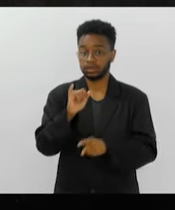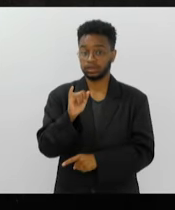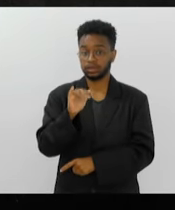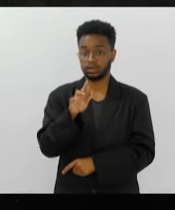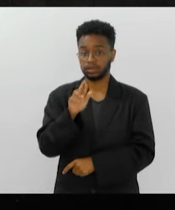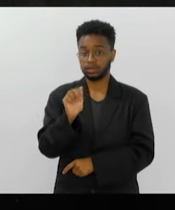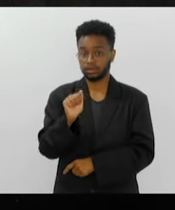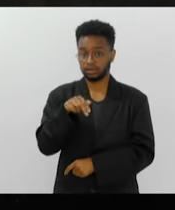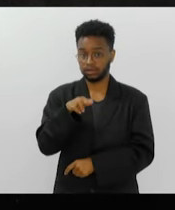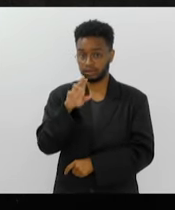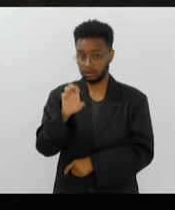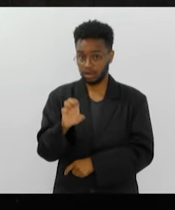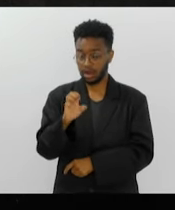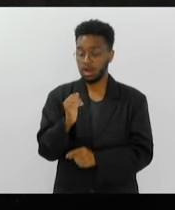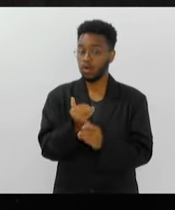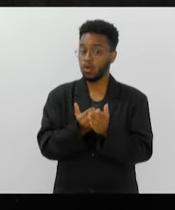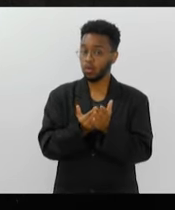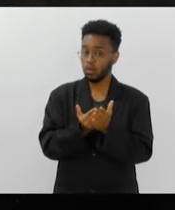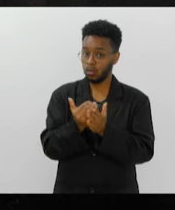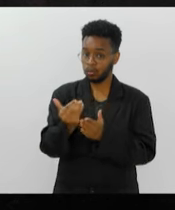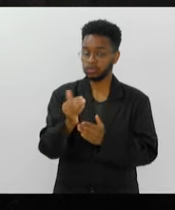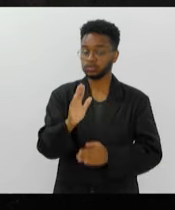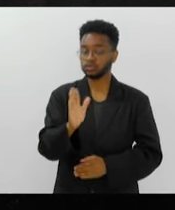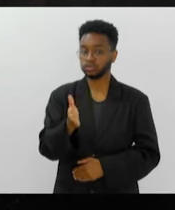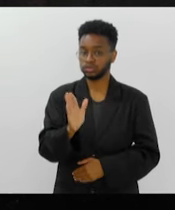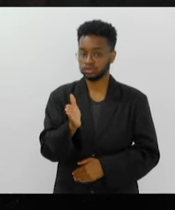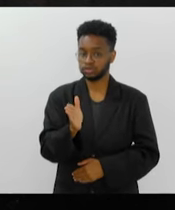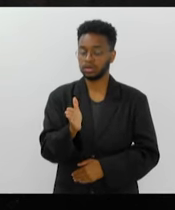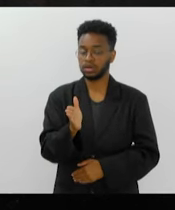já começou a se fazer